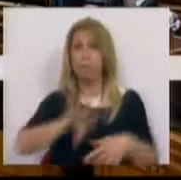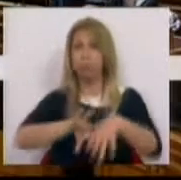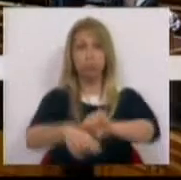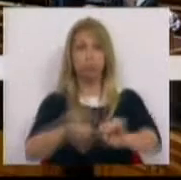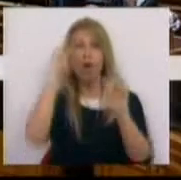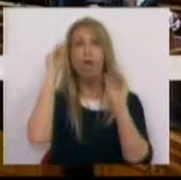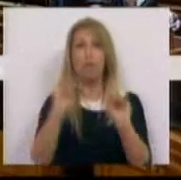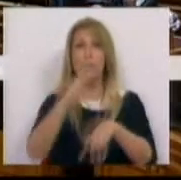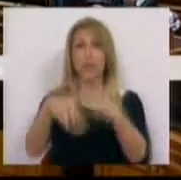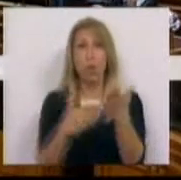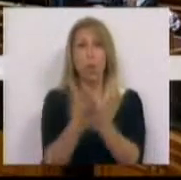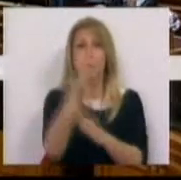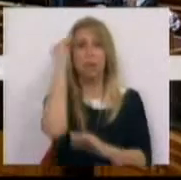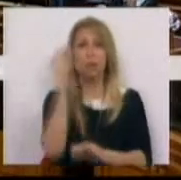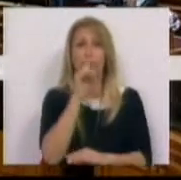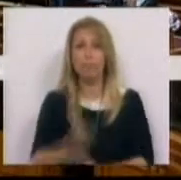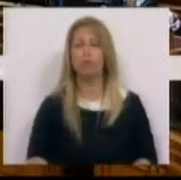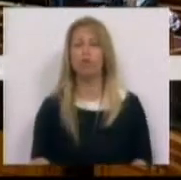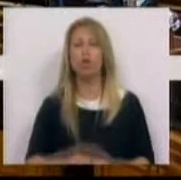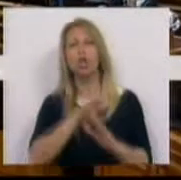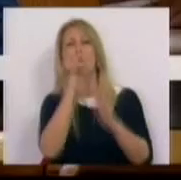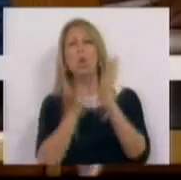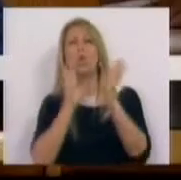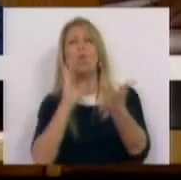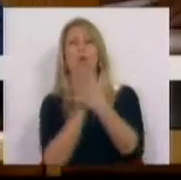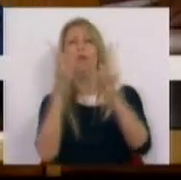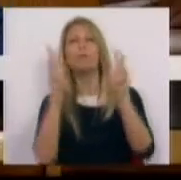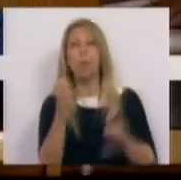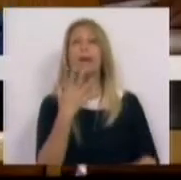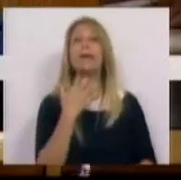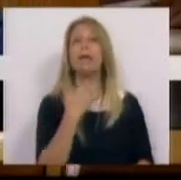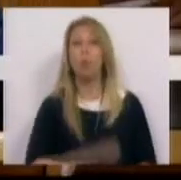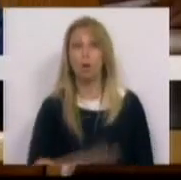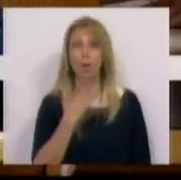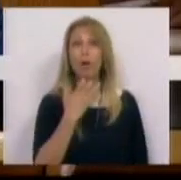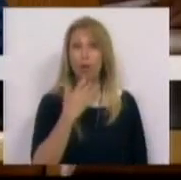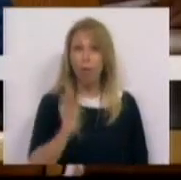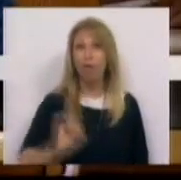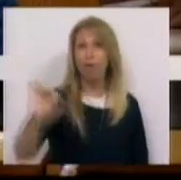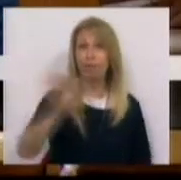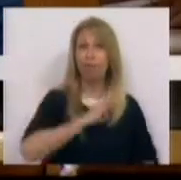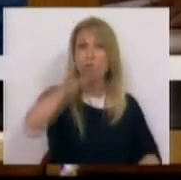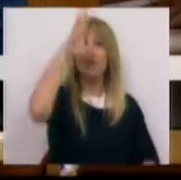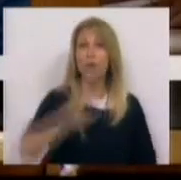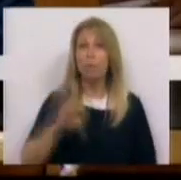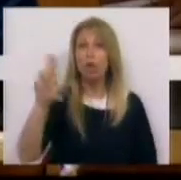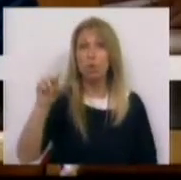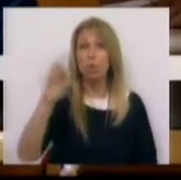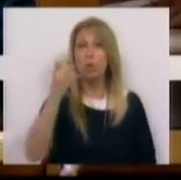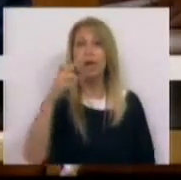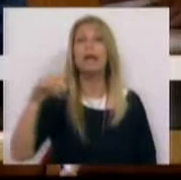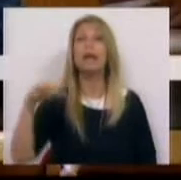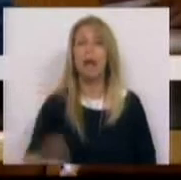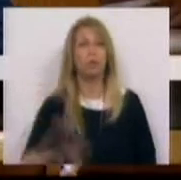E último tópico, Sr. Ministro, o rigor. O rigor não é o rigor do Sr. Ministro Nuno Crato, o rigor